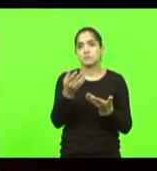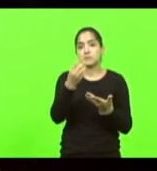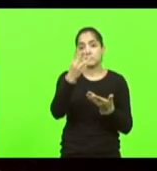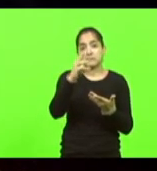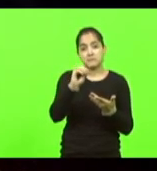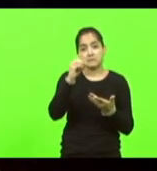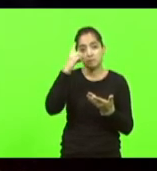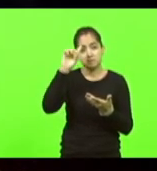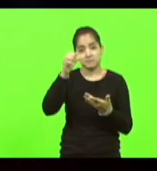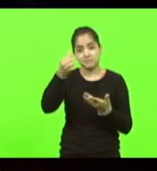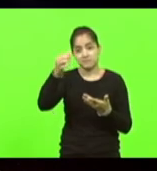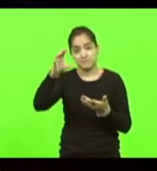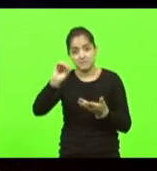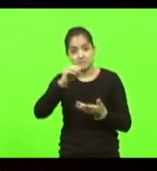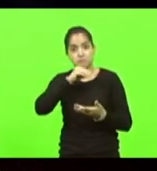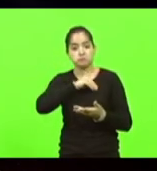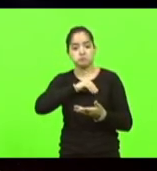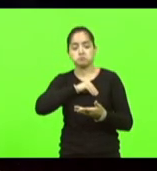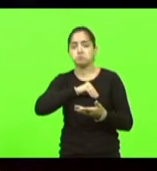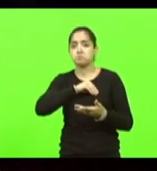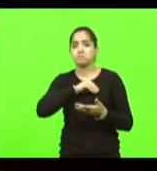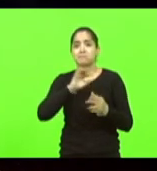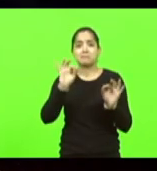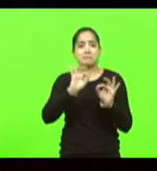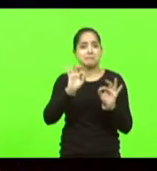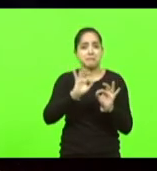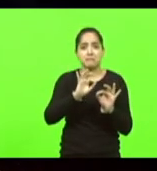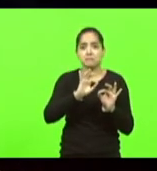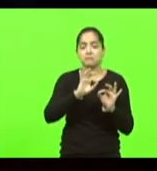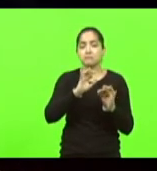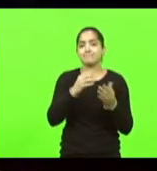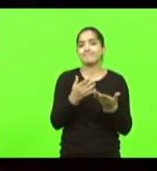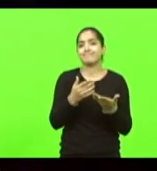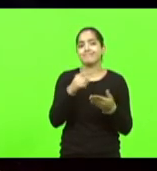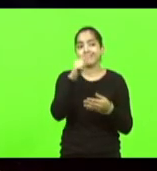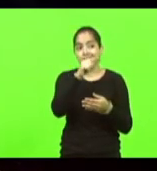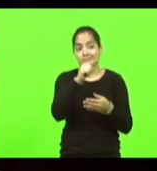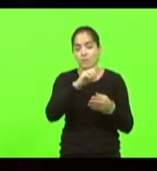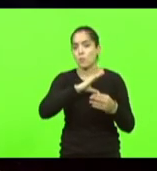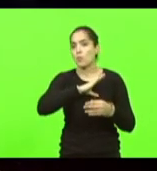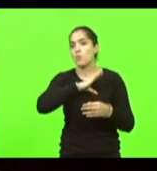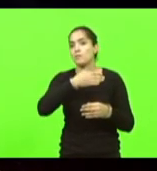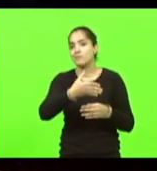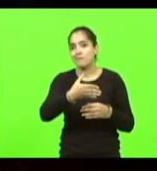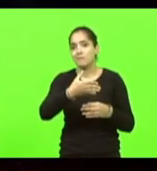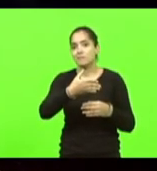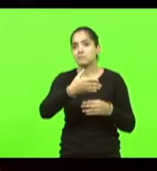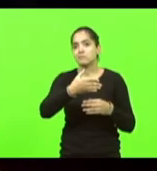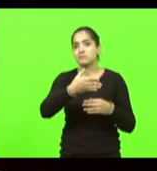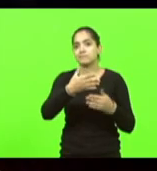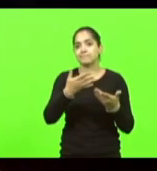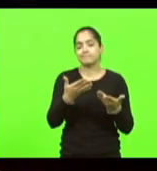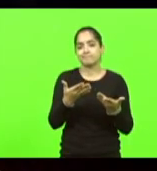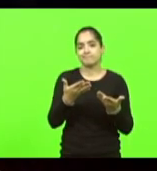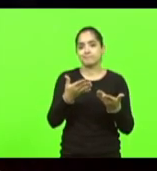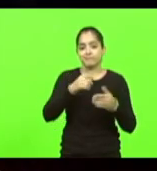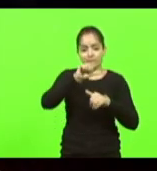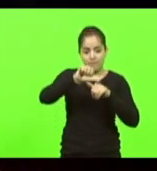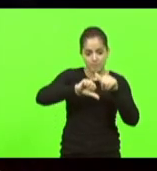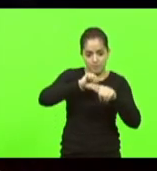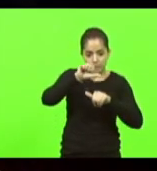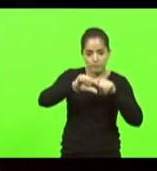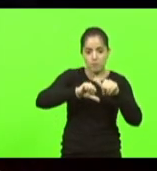3060 dias sem receber o aposento porque lá não tiveram coragem de fazer uma reforma quando a